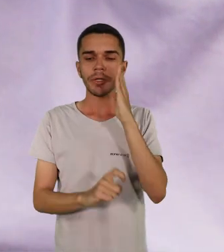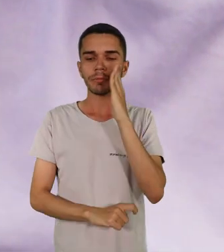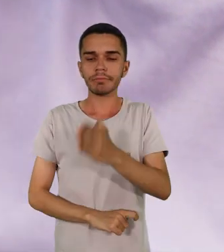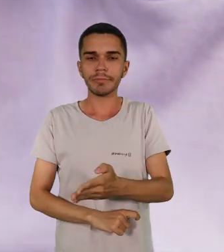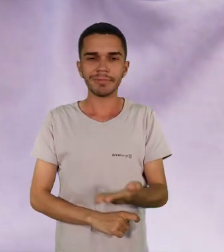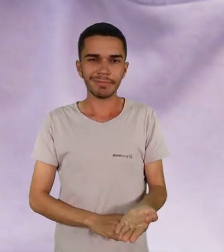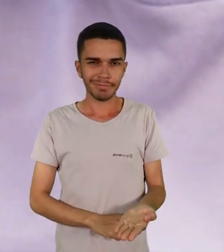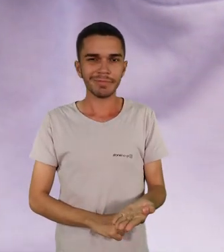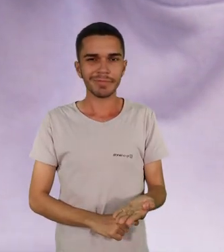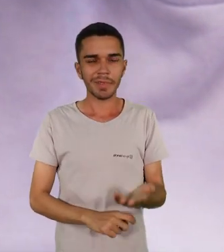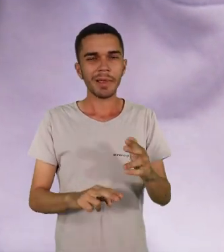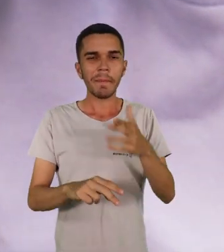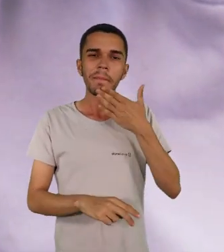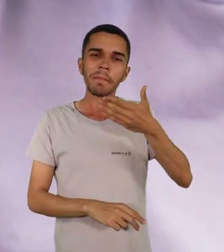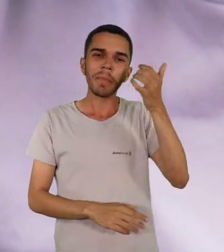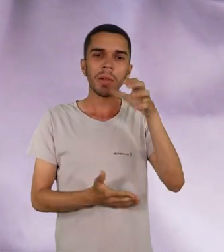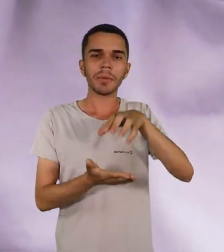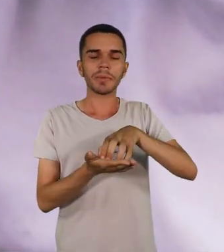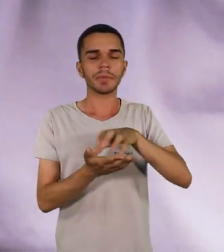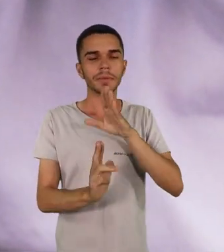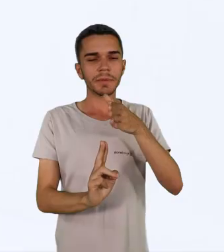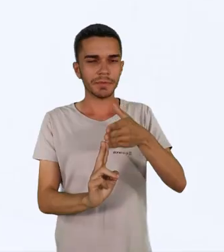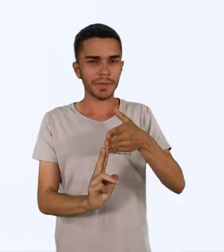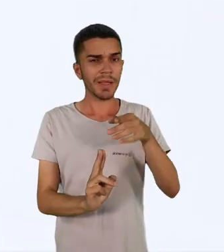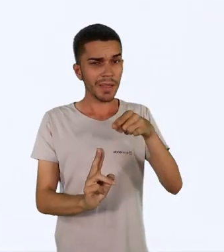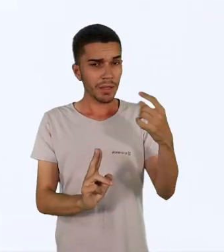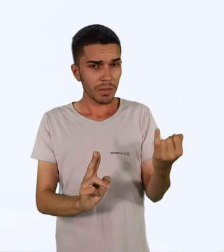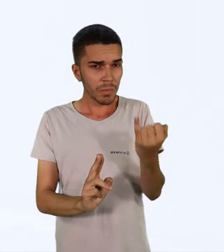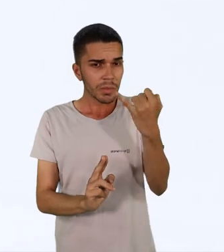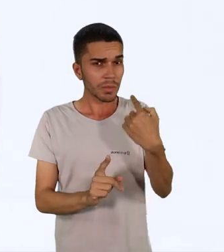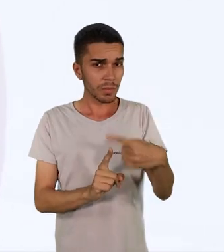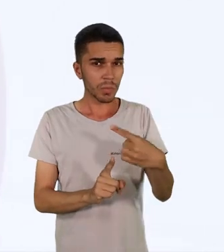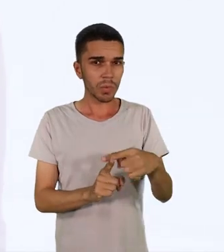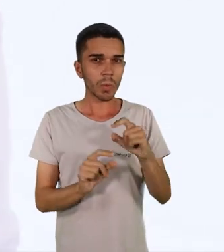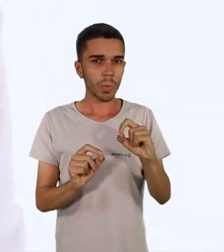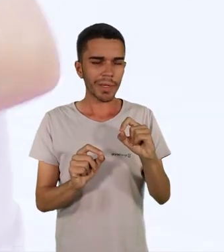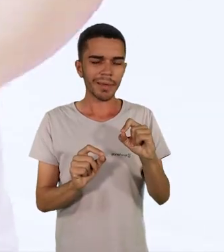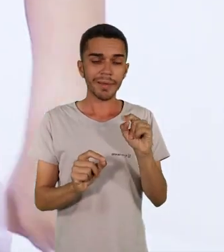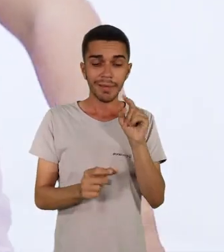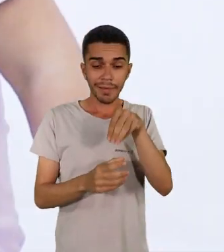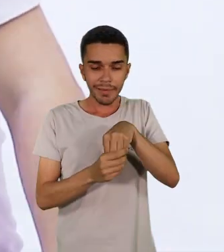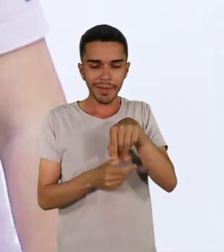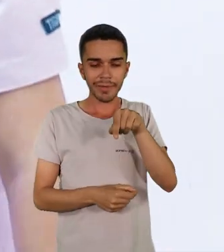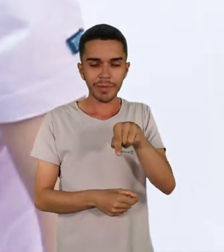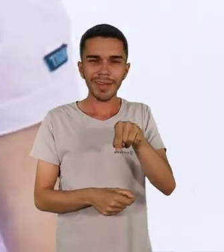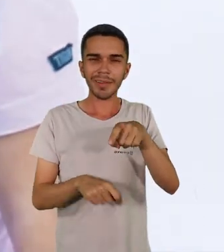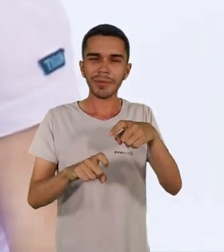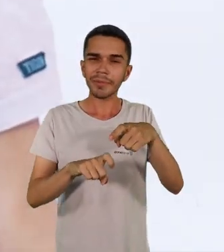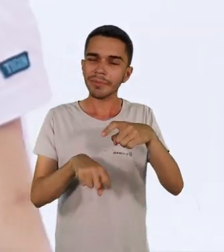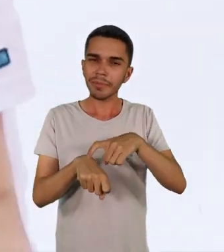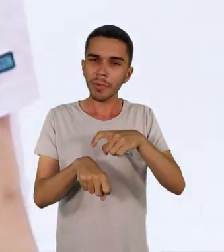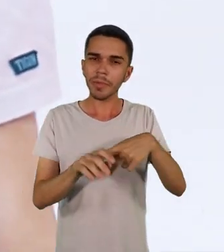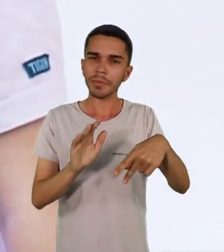médico. Então, a importância do centro de referência reside no fato de se haver, naquele momento